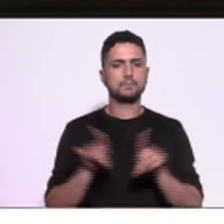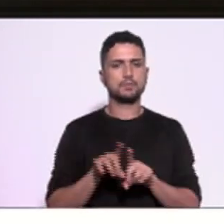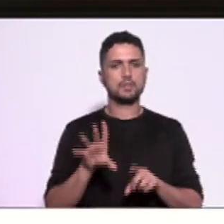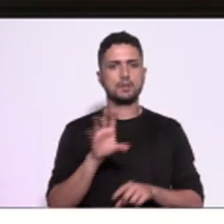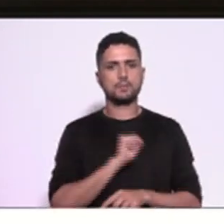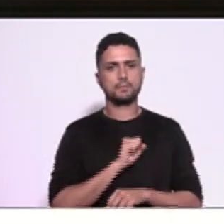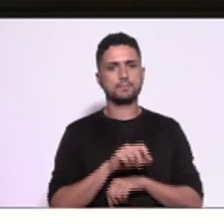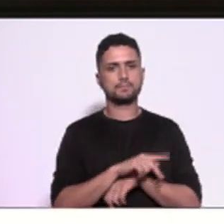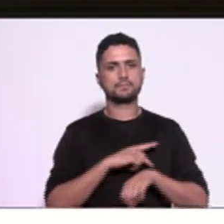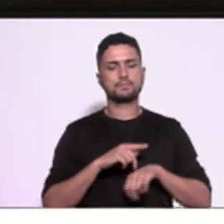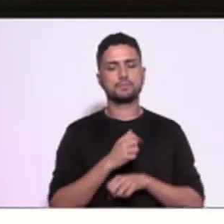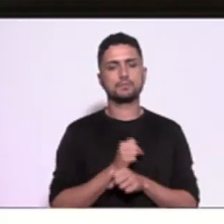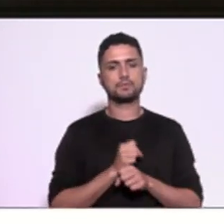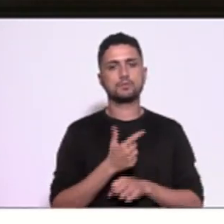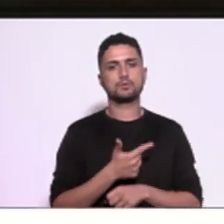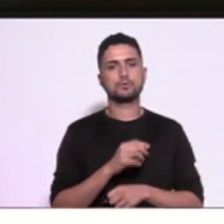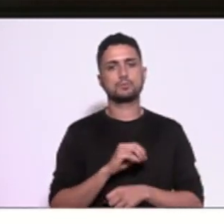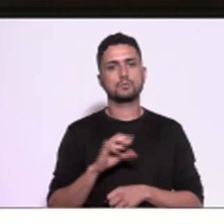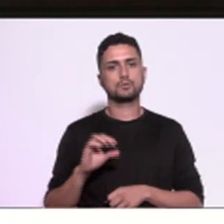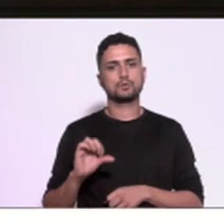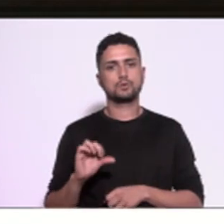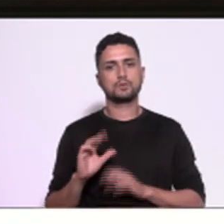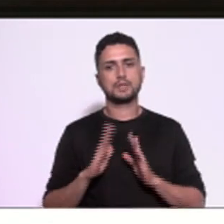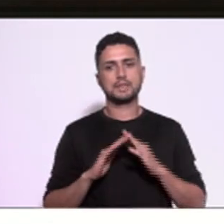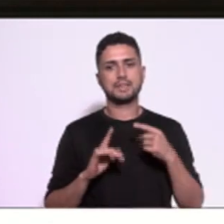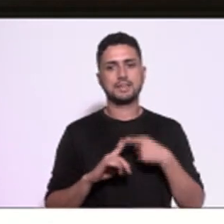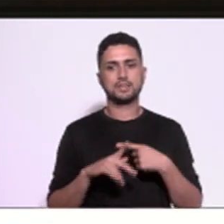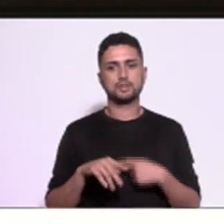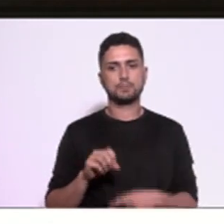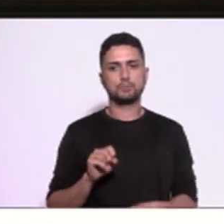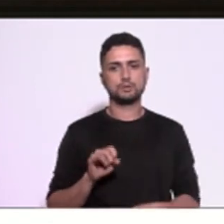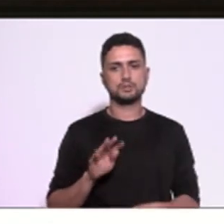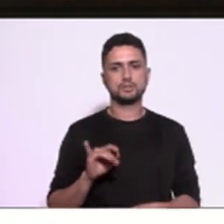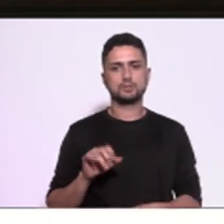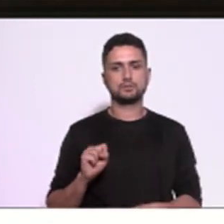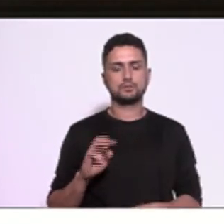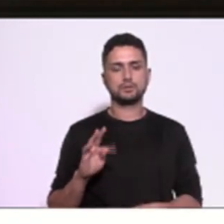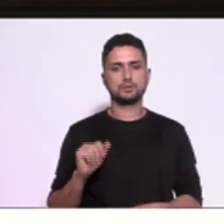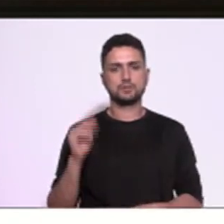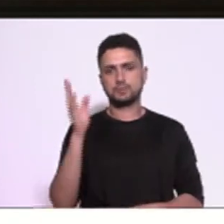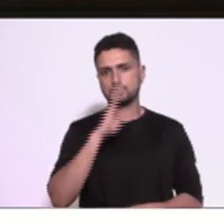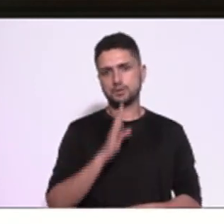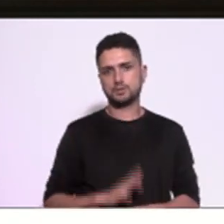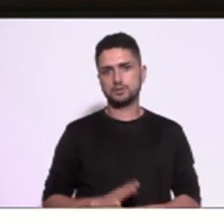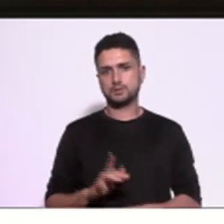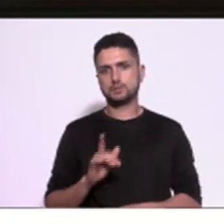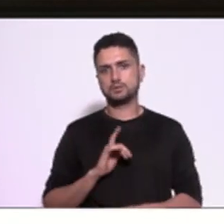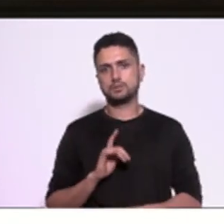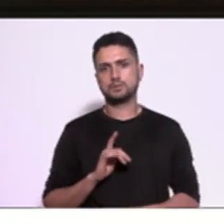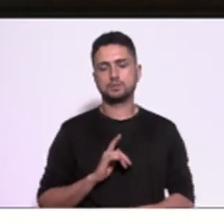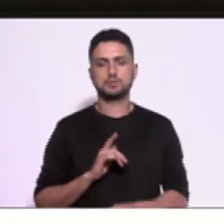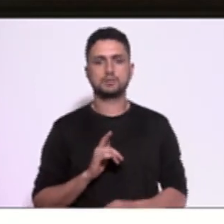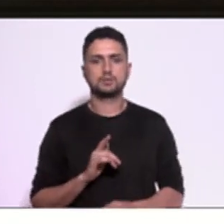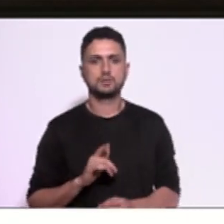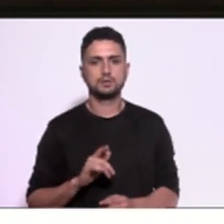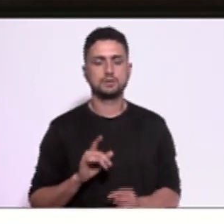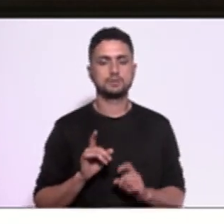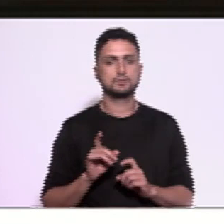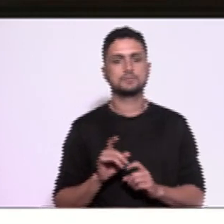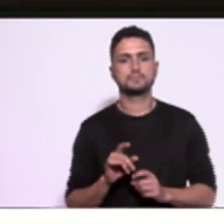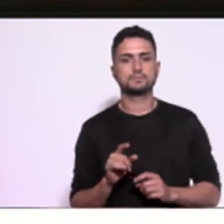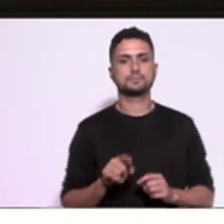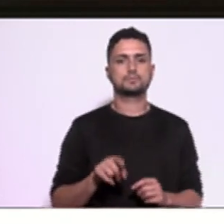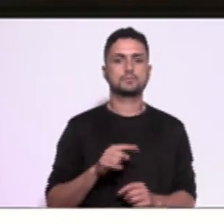Em 2009, a Igreja Positivista do Brasil integrou o Circuito dos Sítios Históricos da